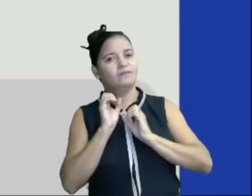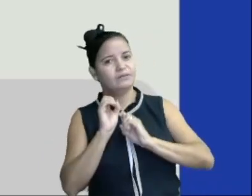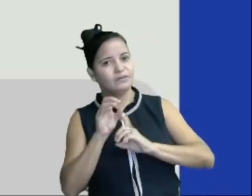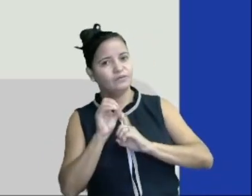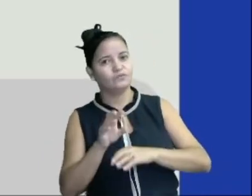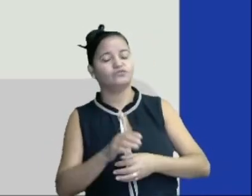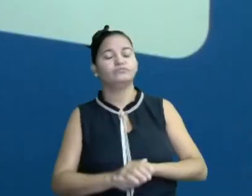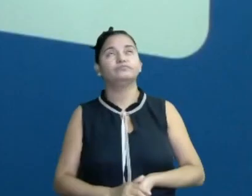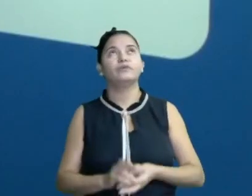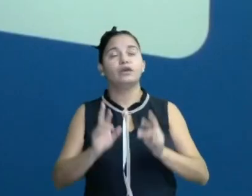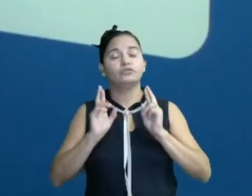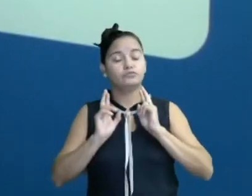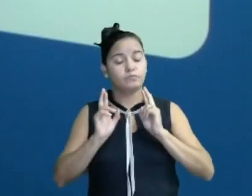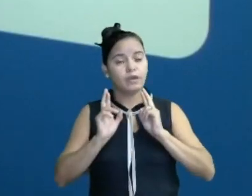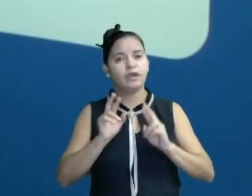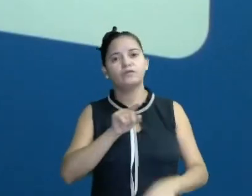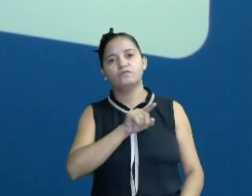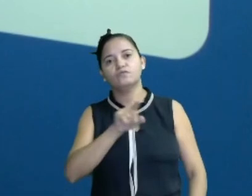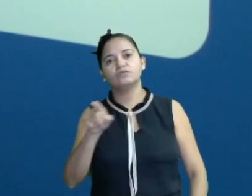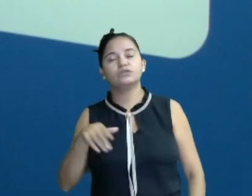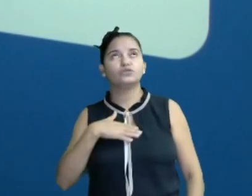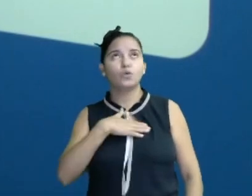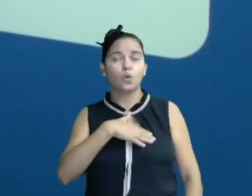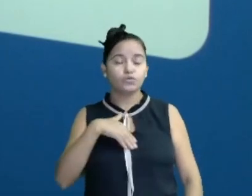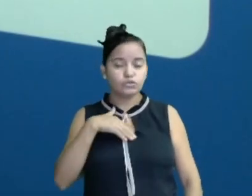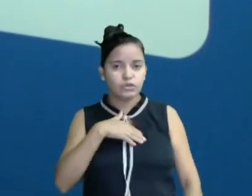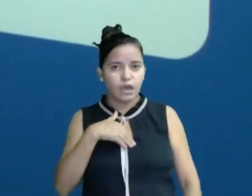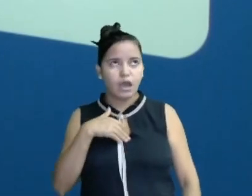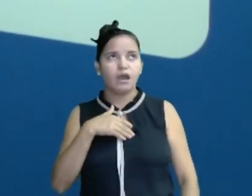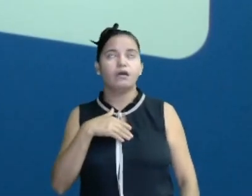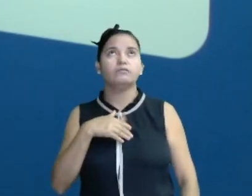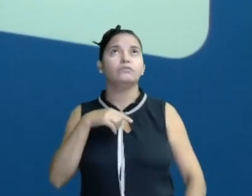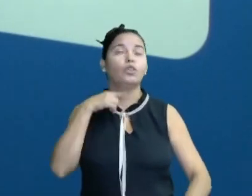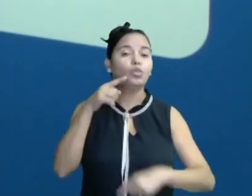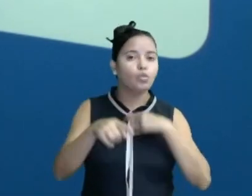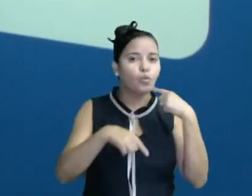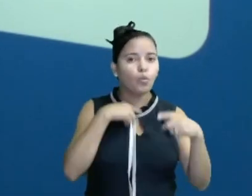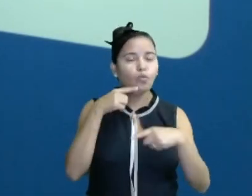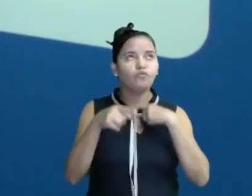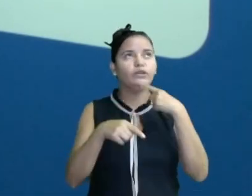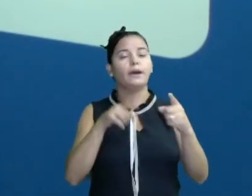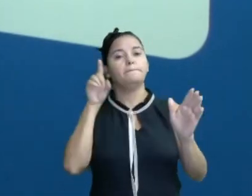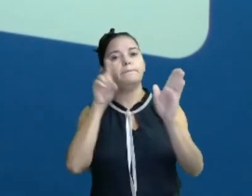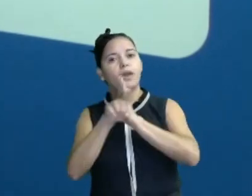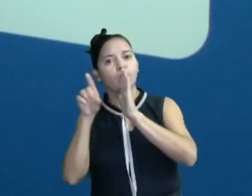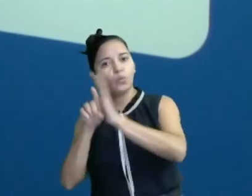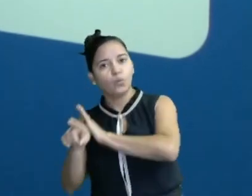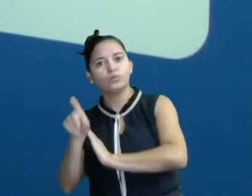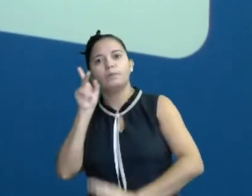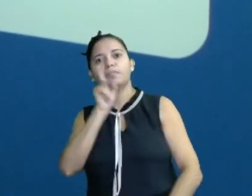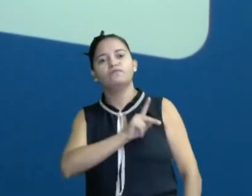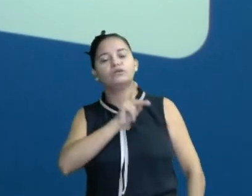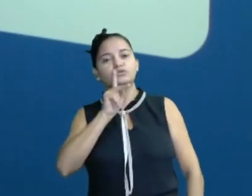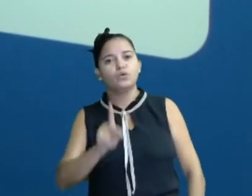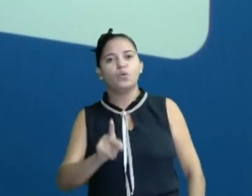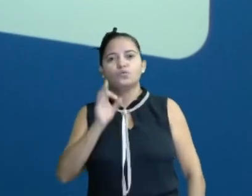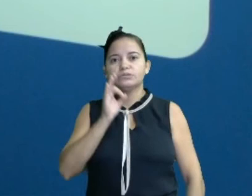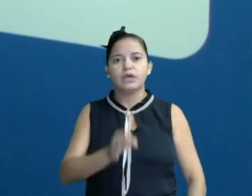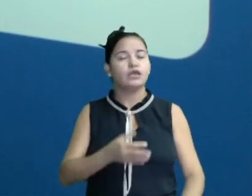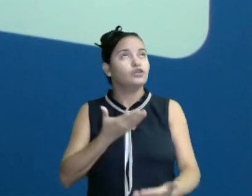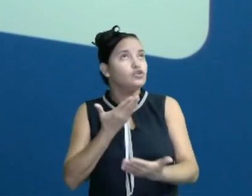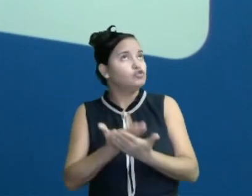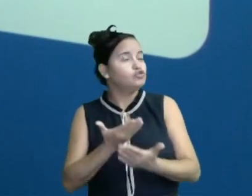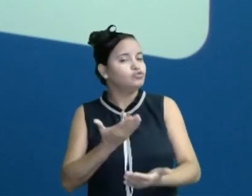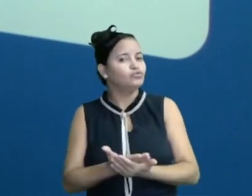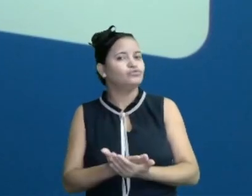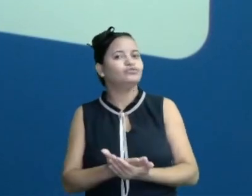certo? Eu espero que vocês tenham gostado bastante. Caso tenha alguma dúvida, levem para o seu professor, tá certo? Estudem